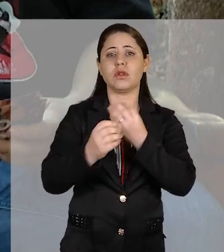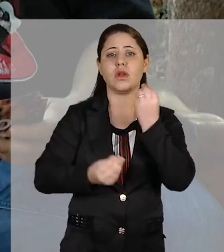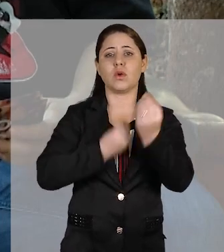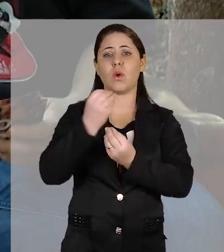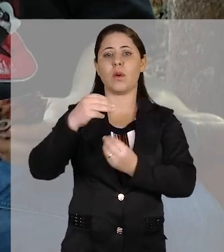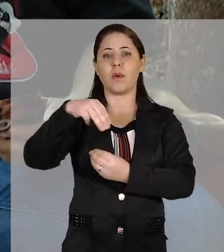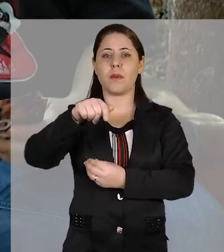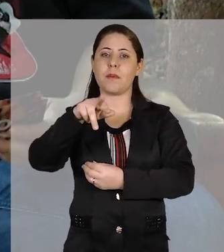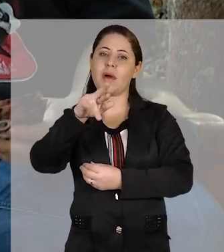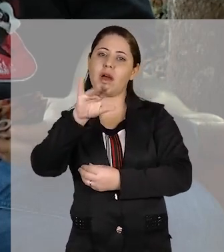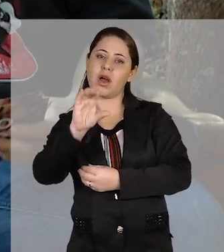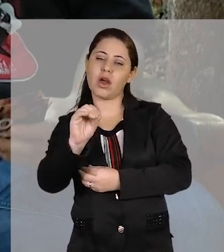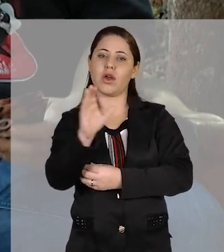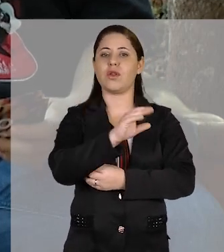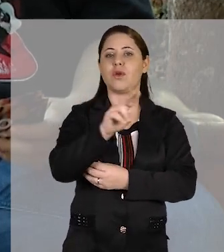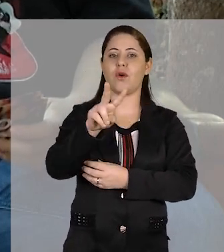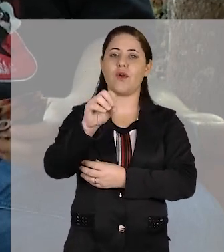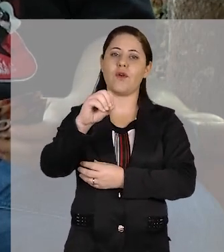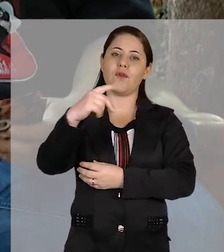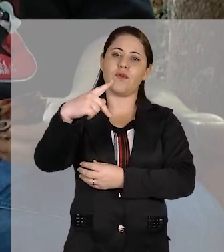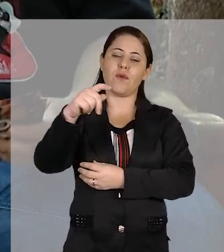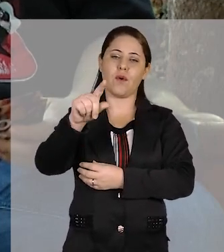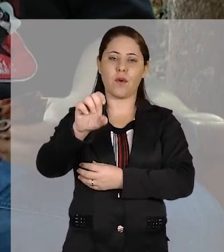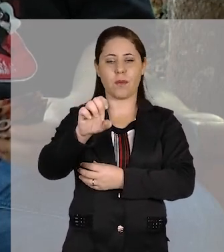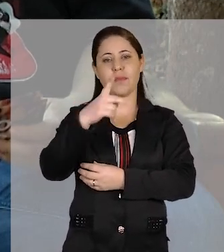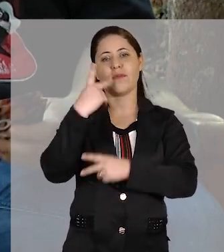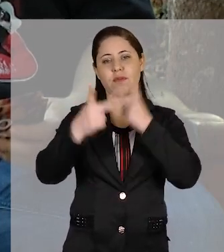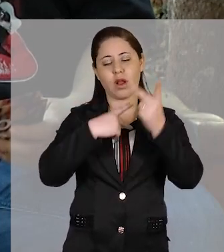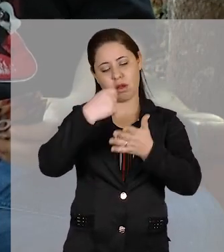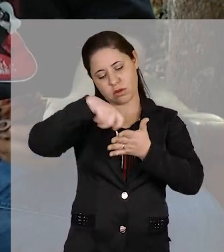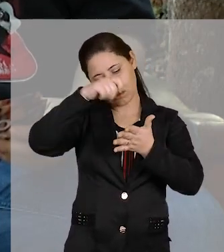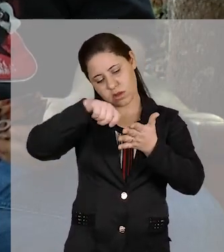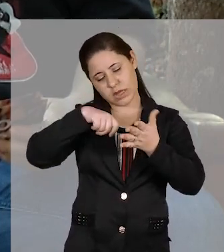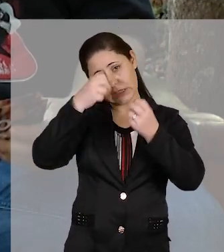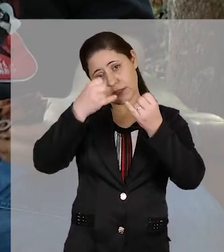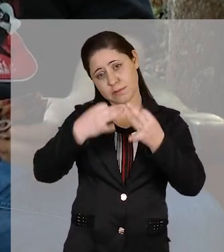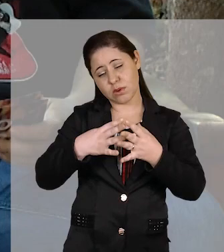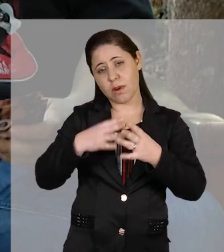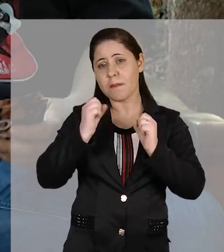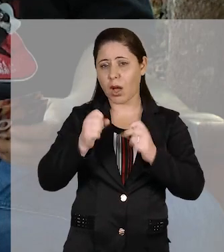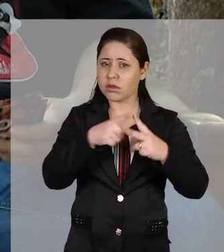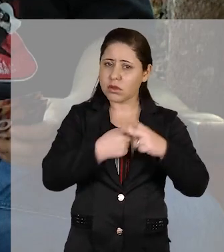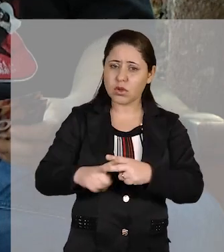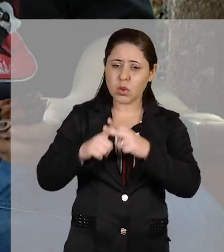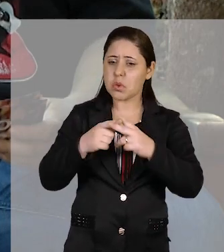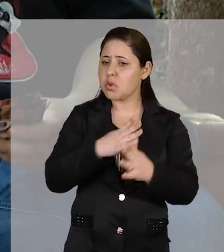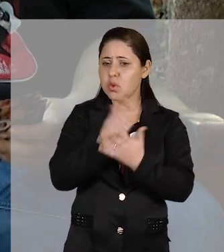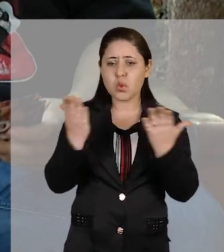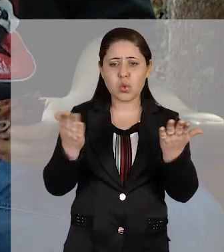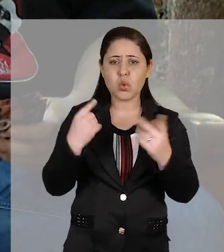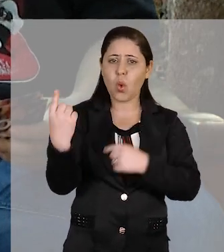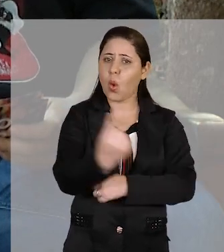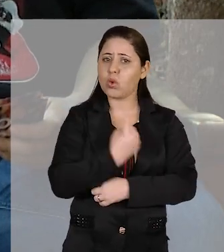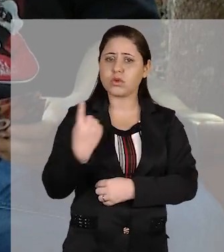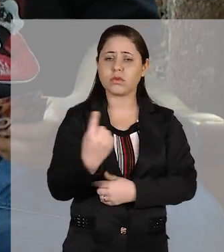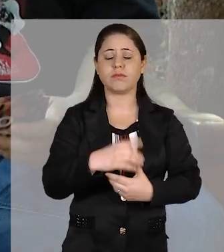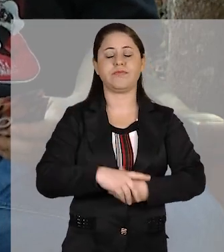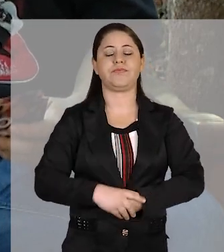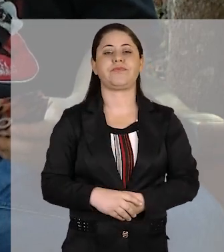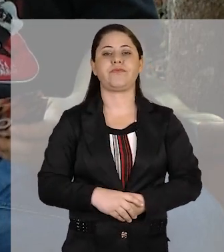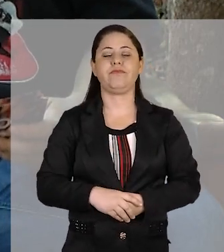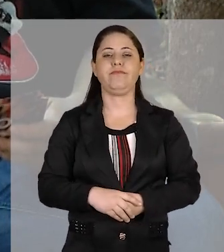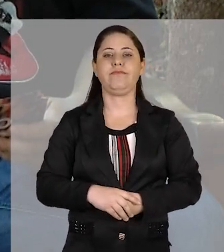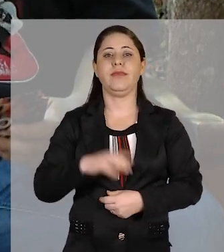sociedade, assim como o Mário Volpi da Unicef disse no prefácio, né? Eu acredito que pode ser um instrumento sim para todos nós. Então,